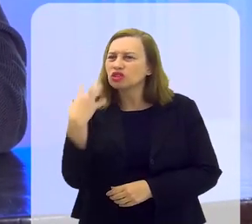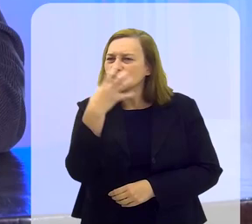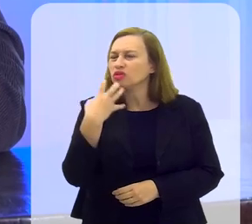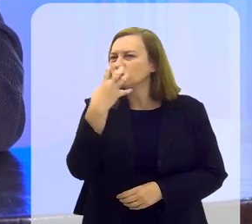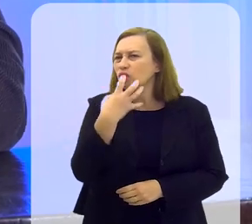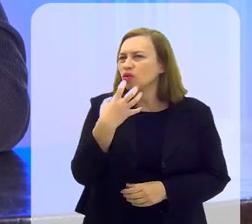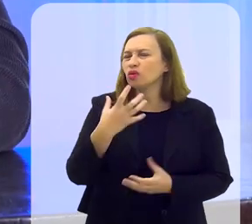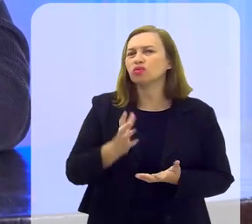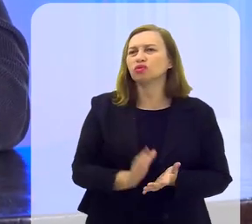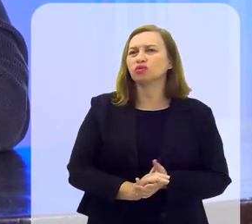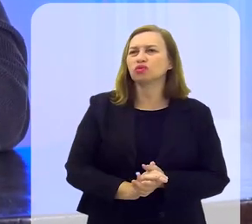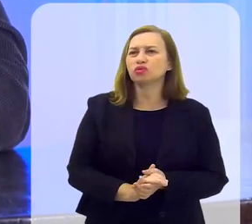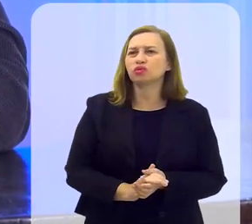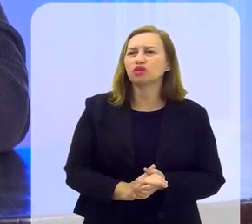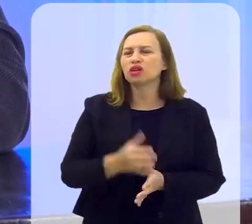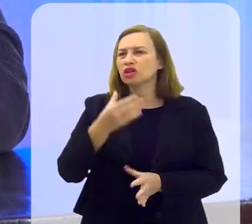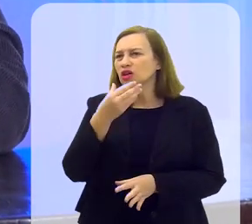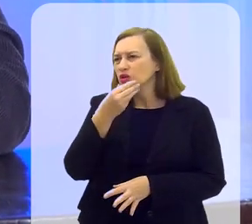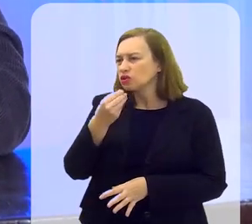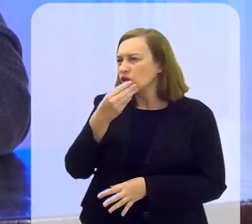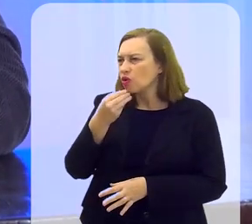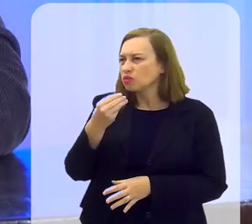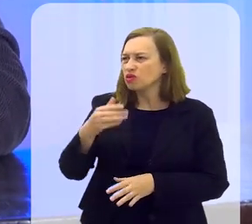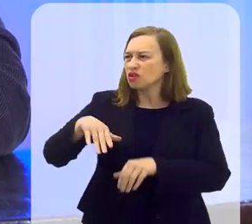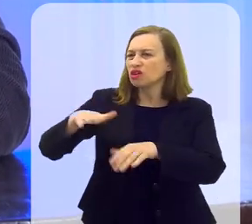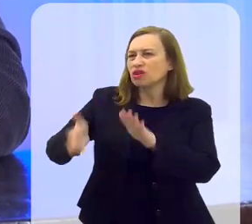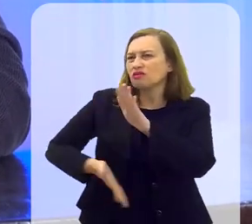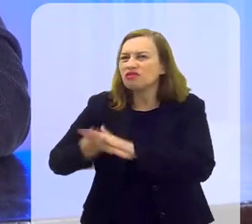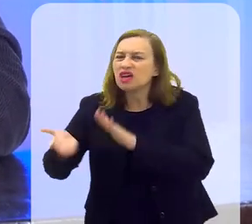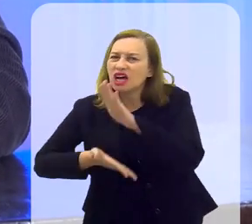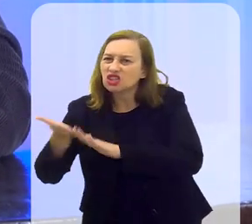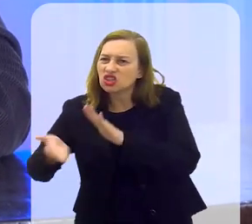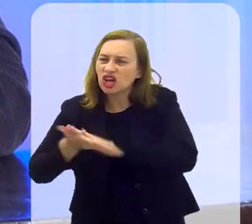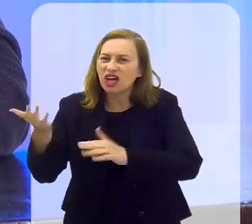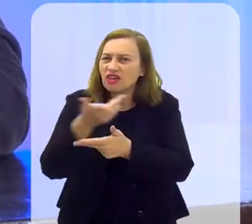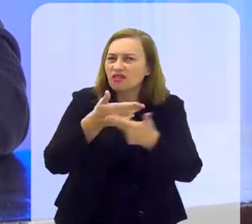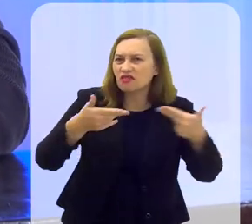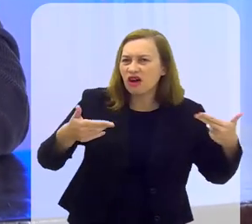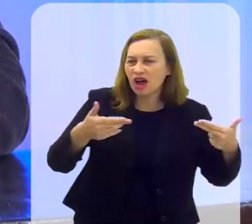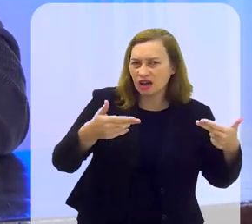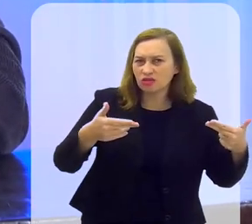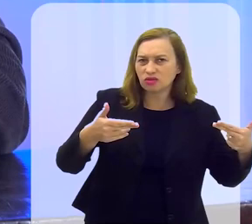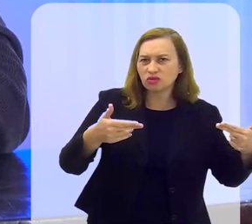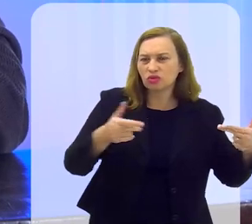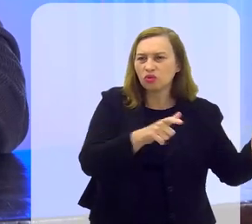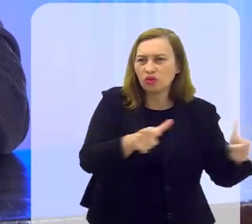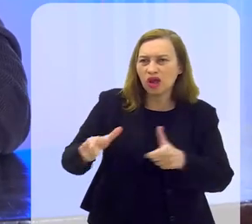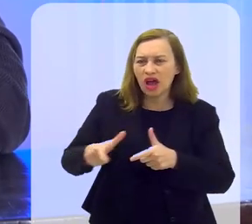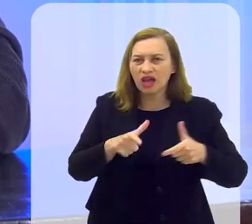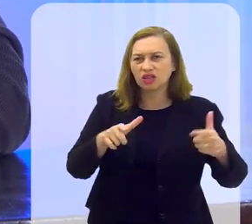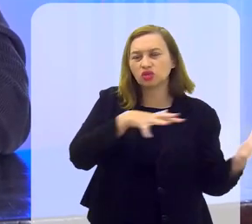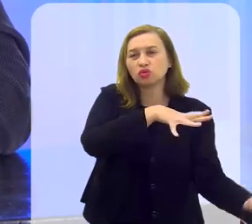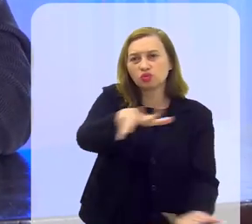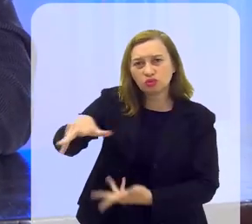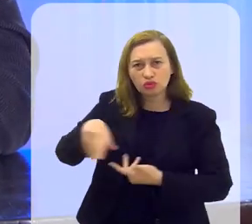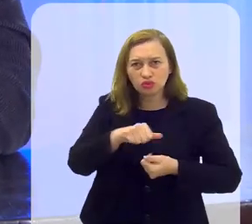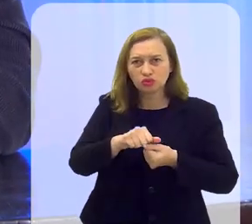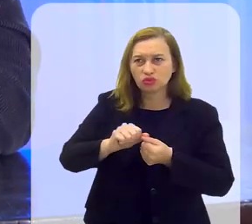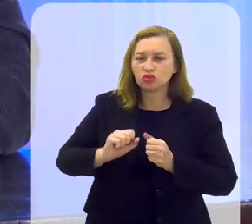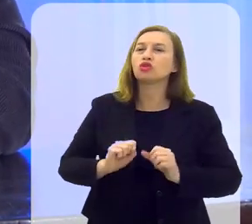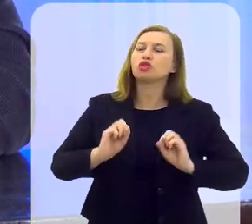esses caras vão em um país do mundo e fazem um grande show moship internet não muito grande